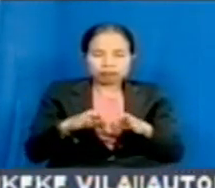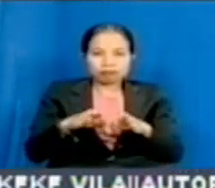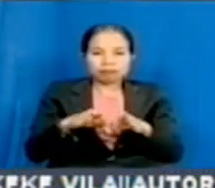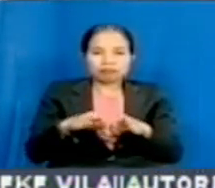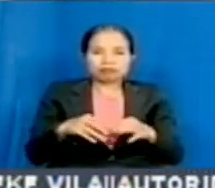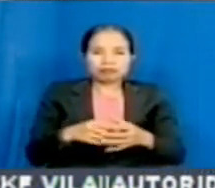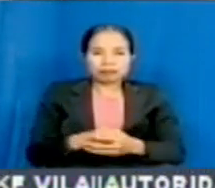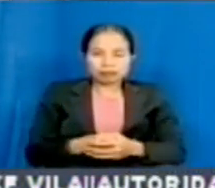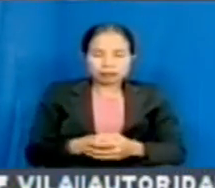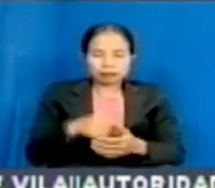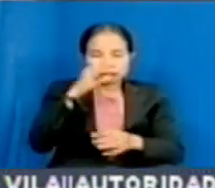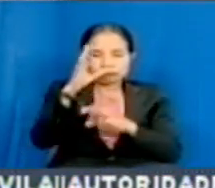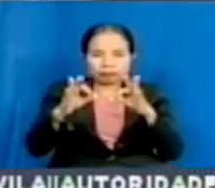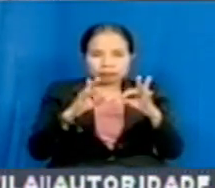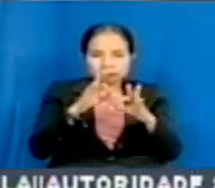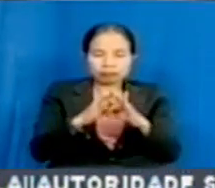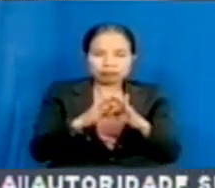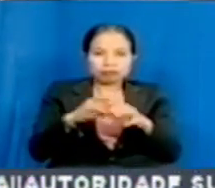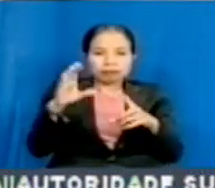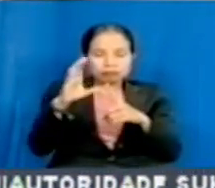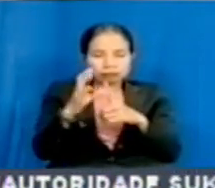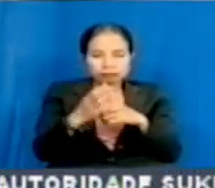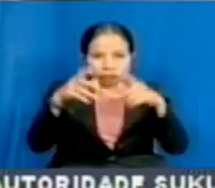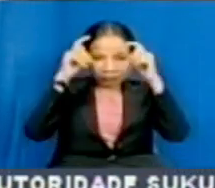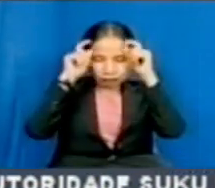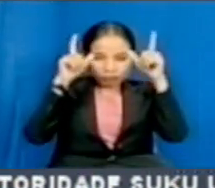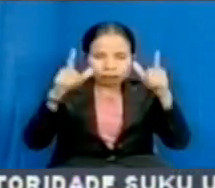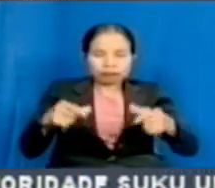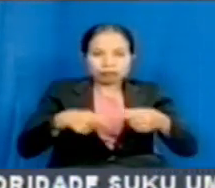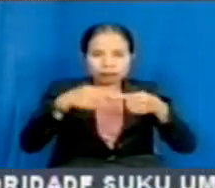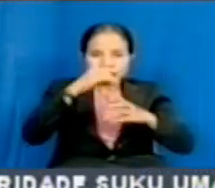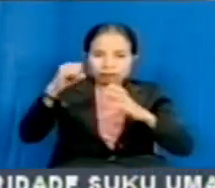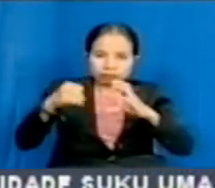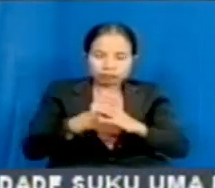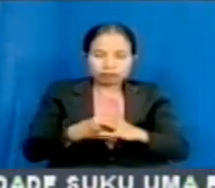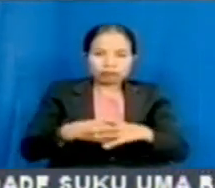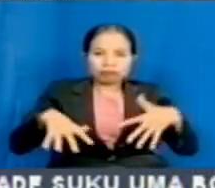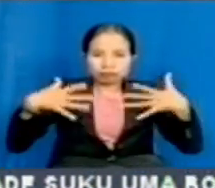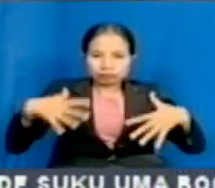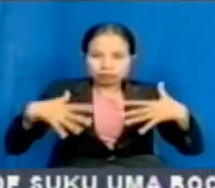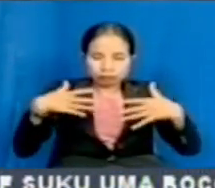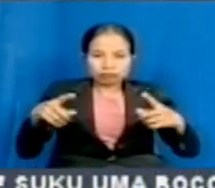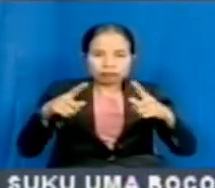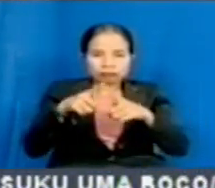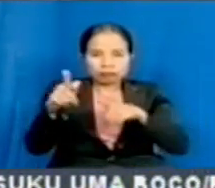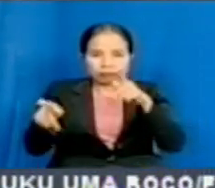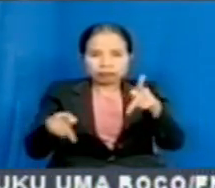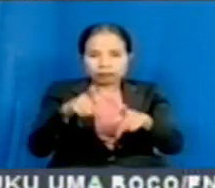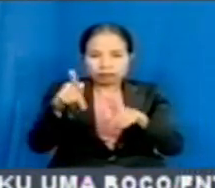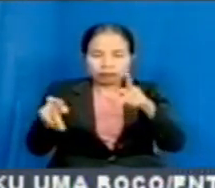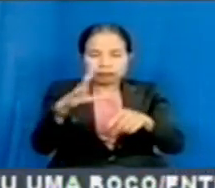convicção ida, no fierba natureza no lulik timor, o de envolve e a luta comum ba povo no